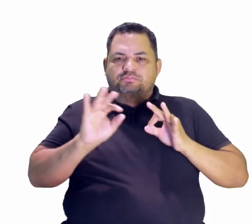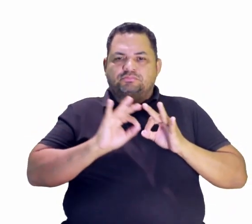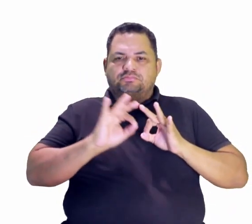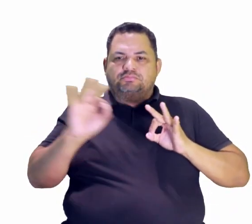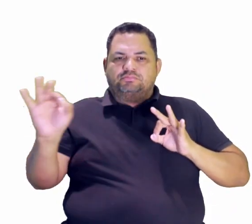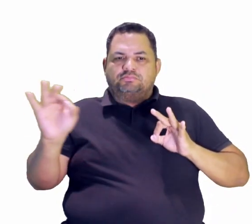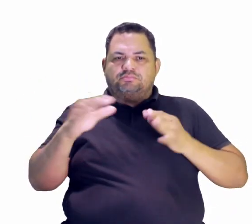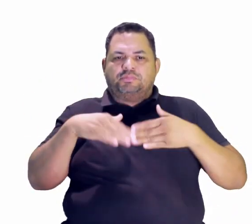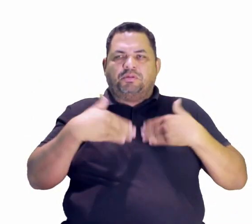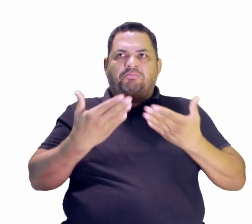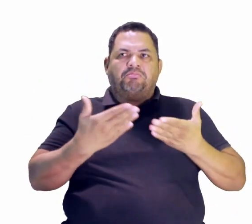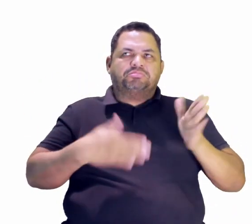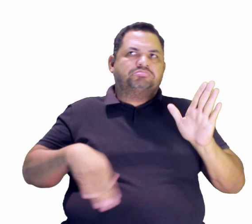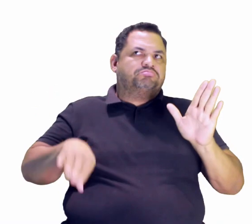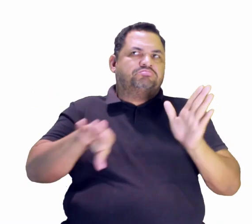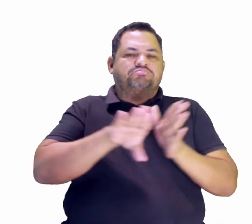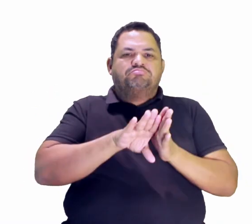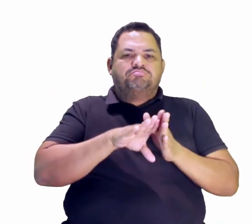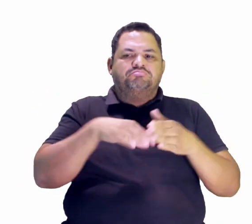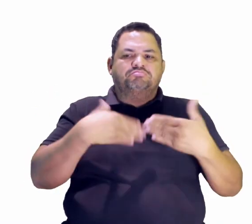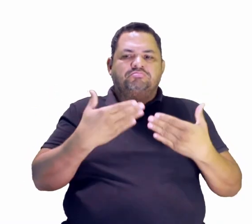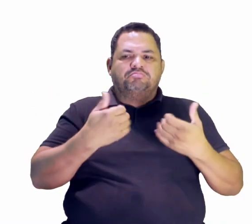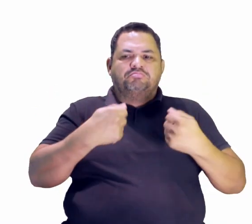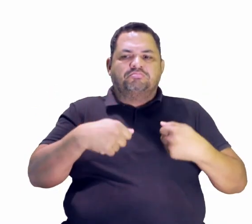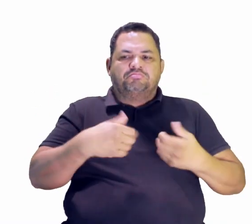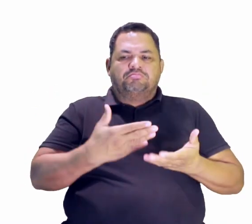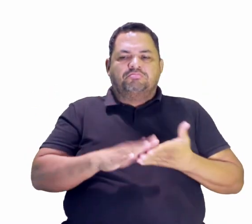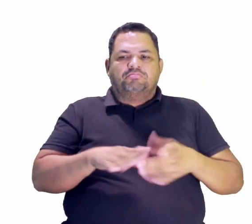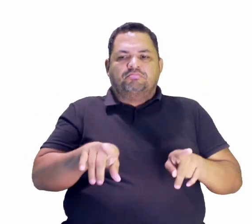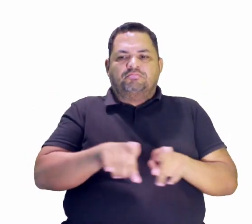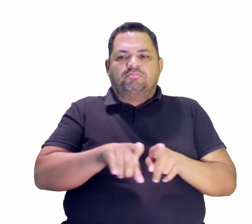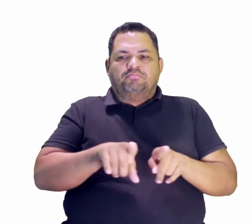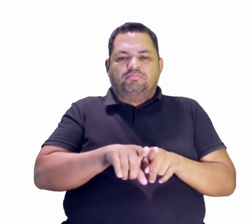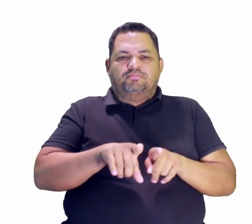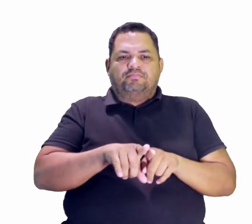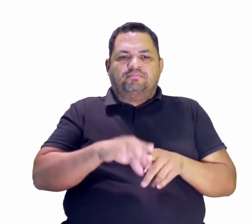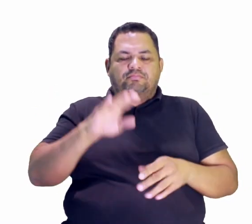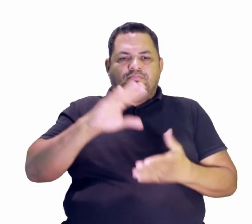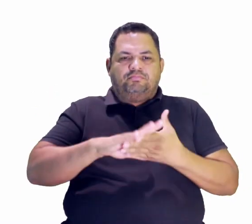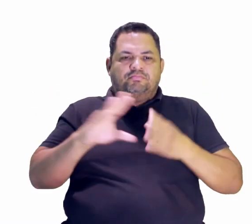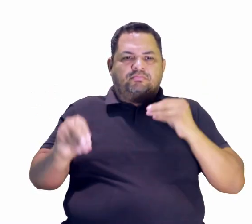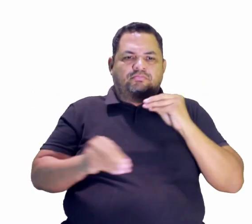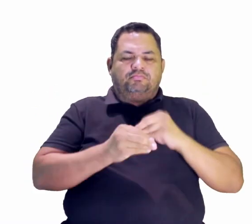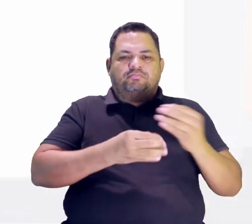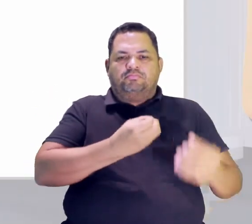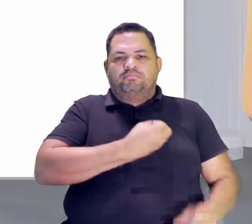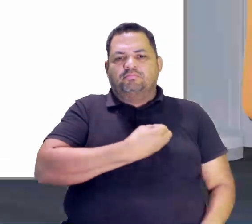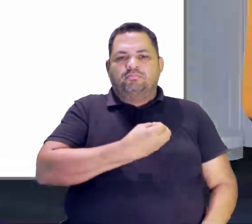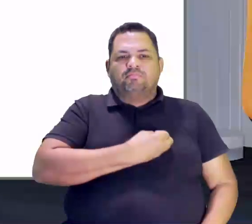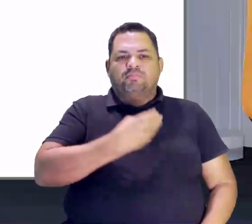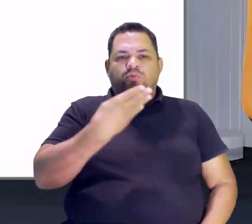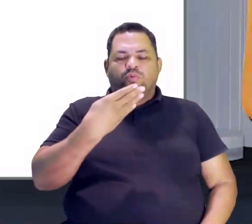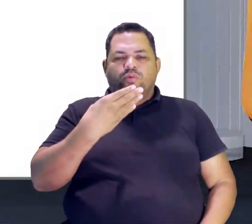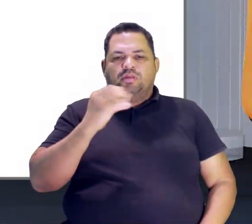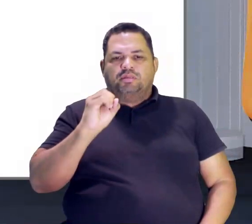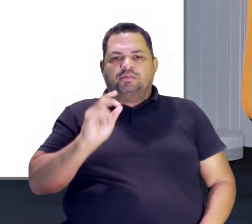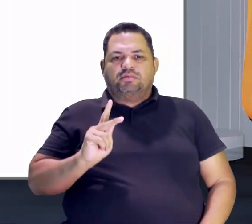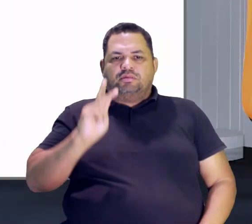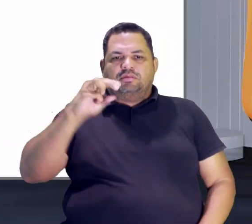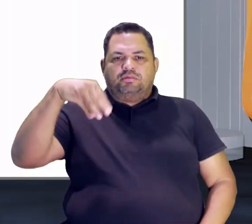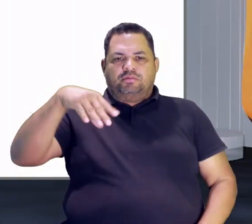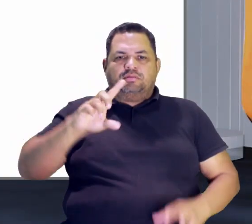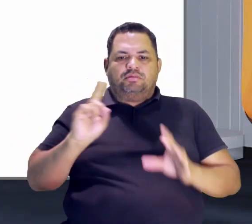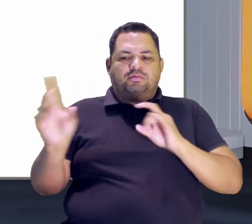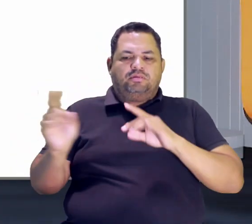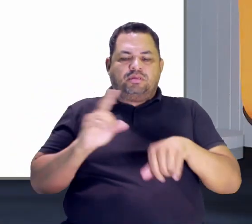para saber onde eles vão chegar? Eu poderia também acrescentar um dado. Estão a 40 km por hora, A